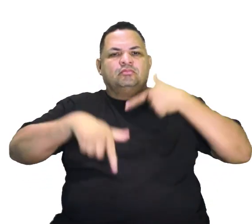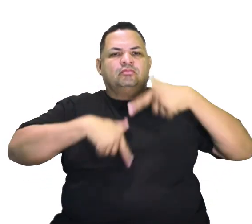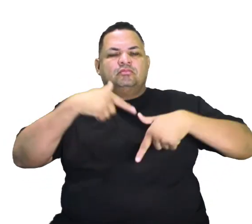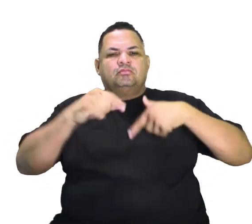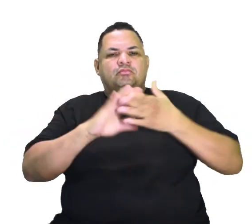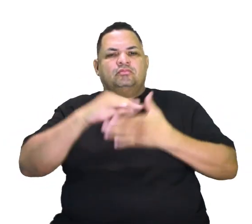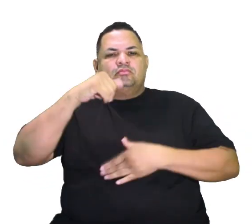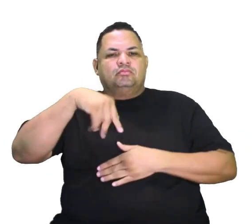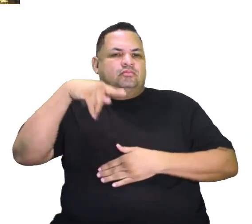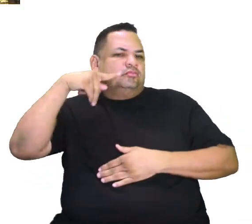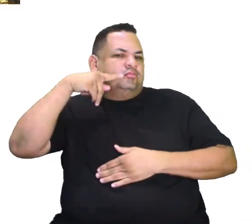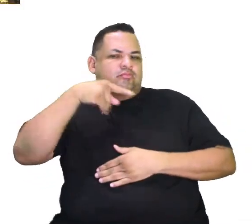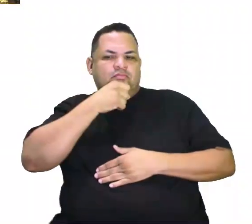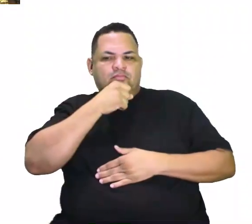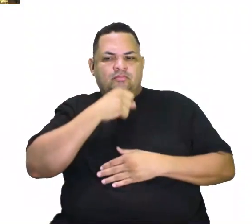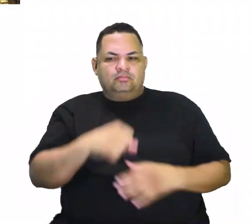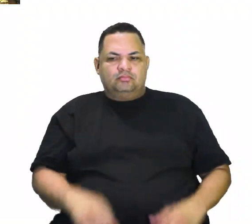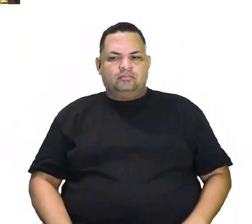Porto Velho.